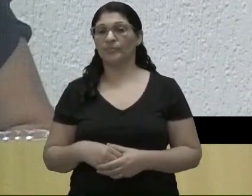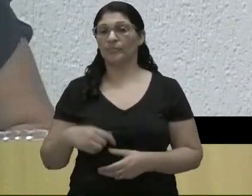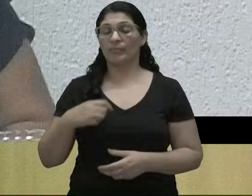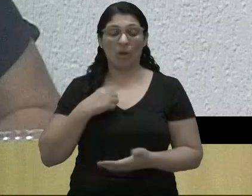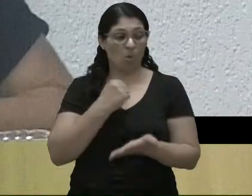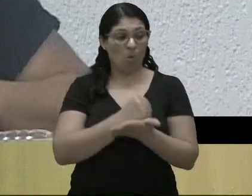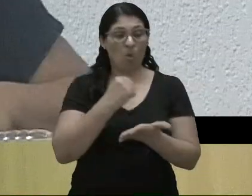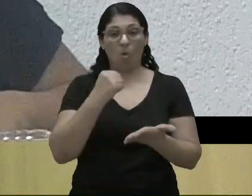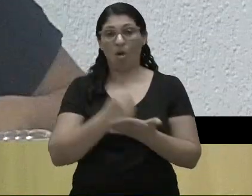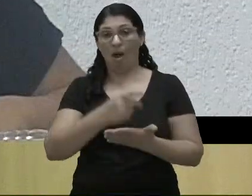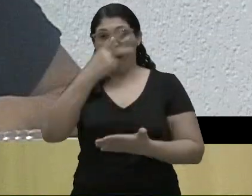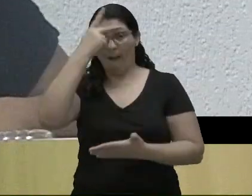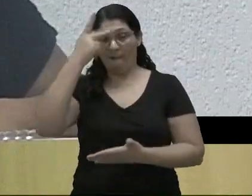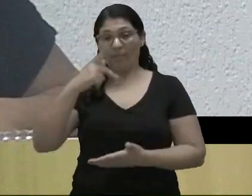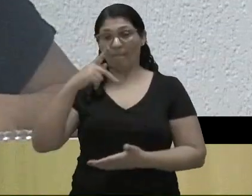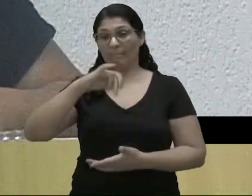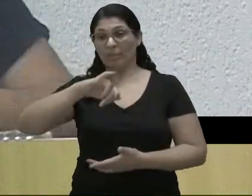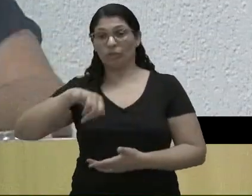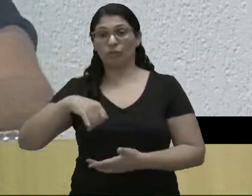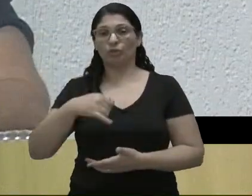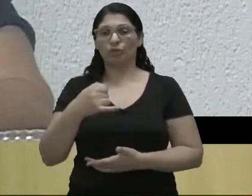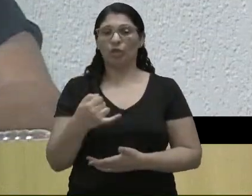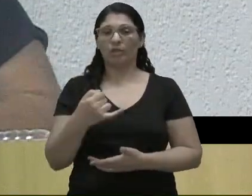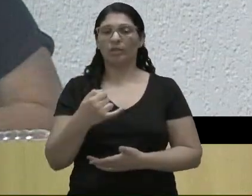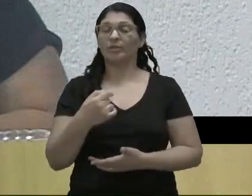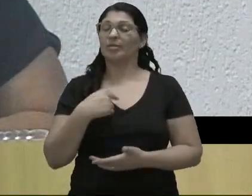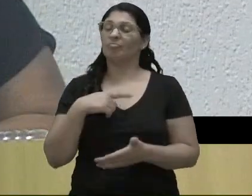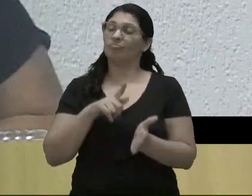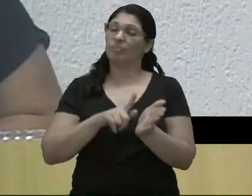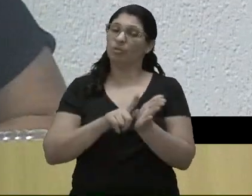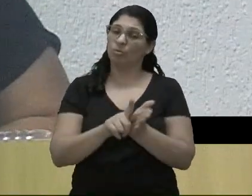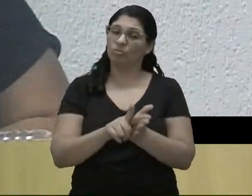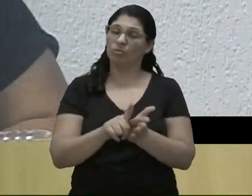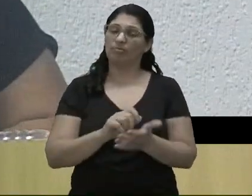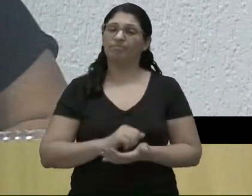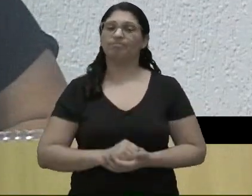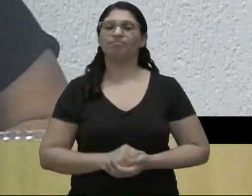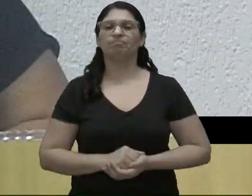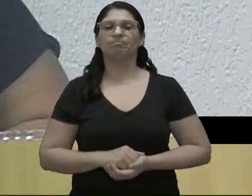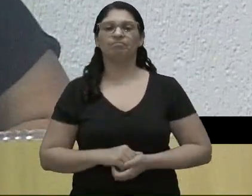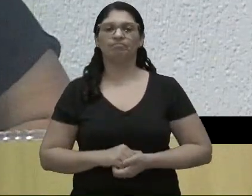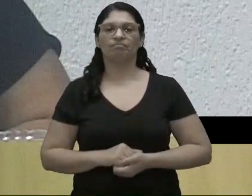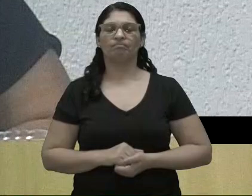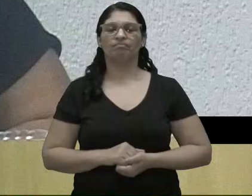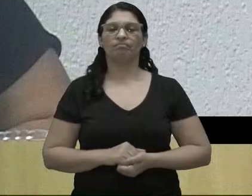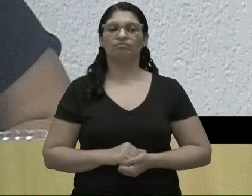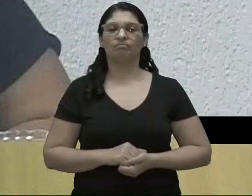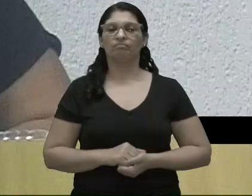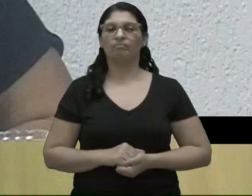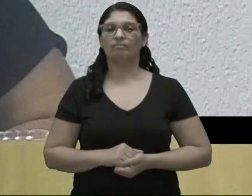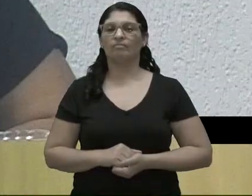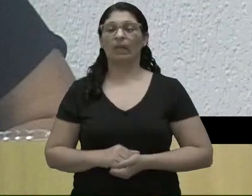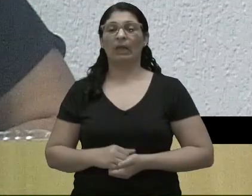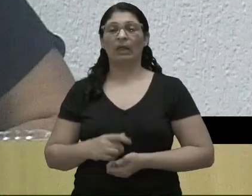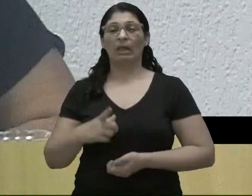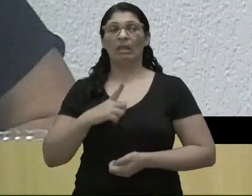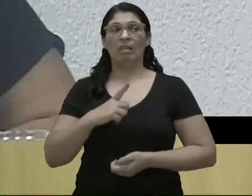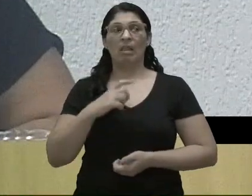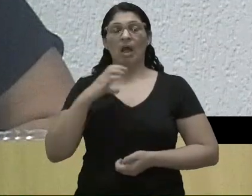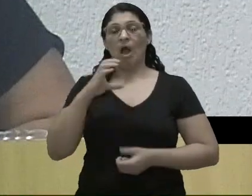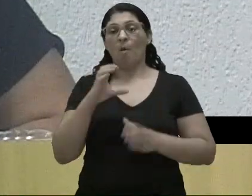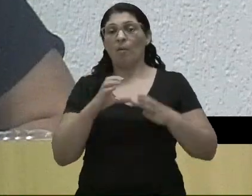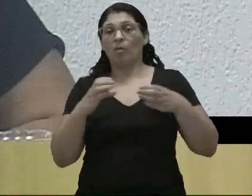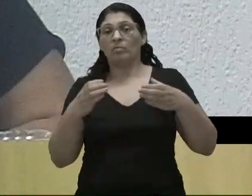Aí lhe pergunto, existe uma comissão de avaliação